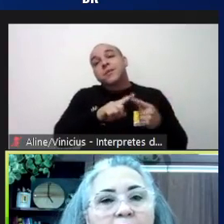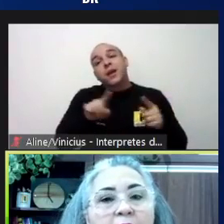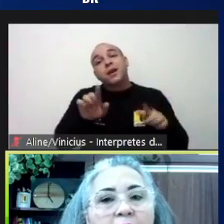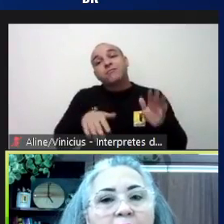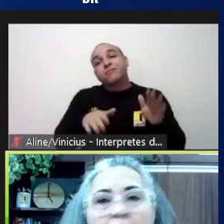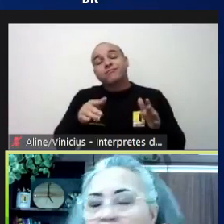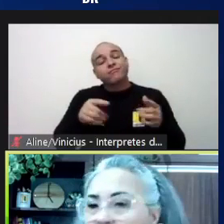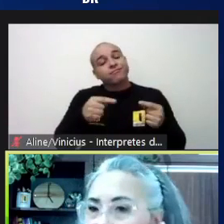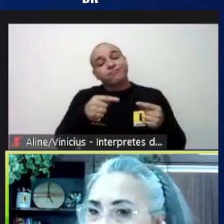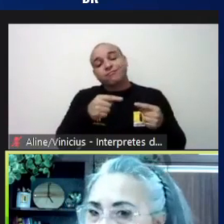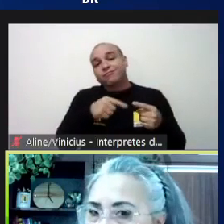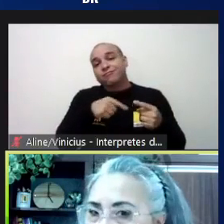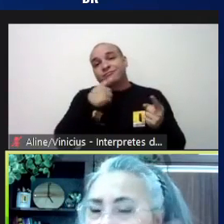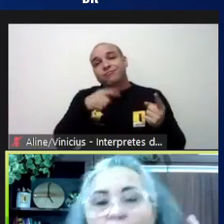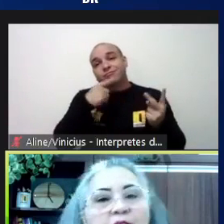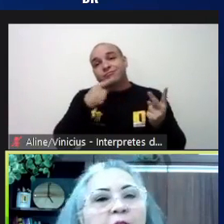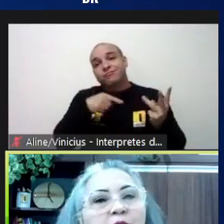de